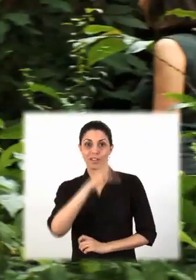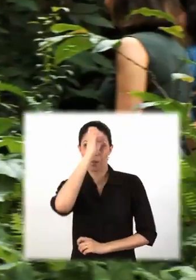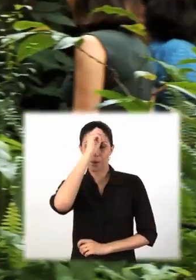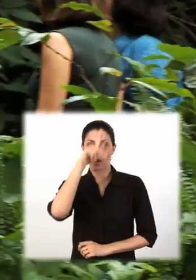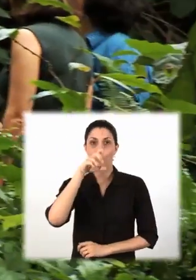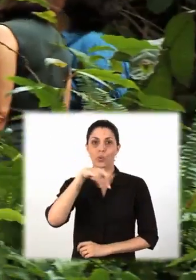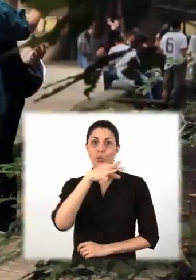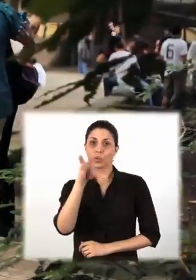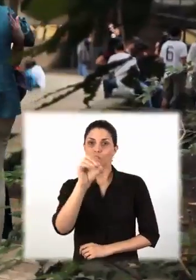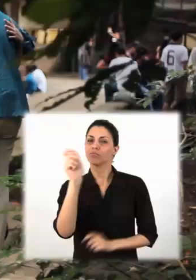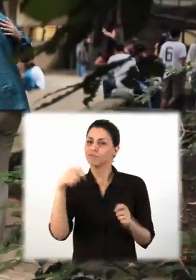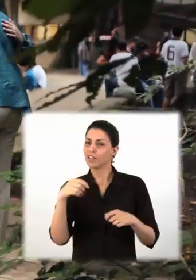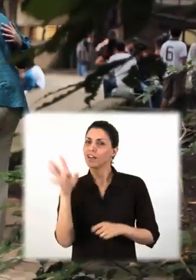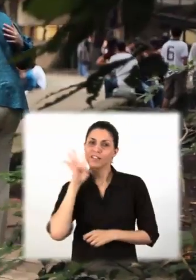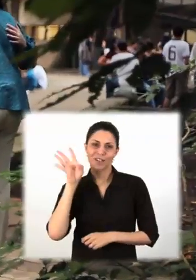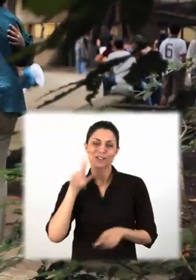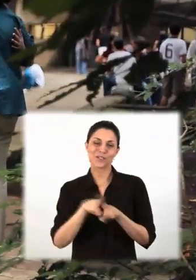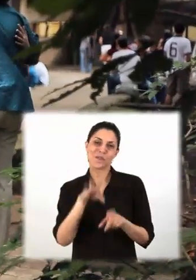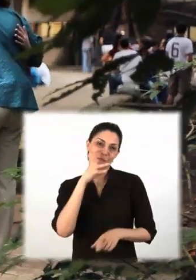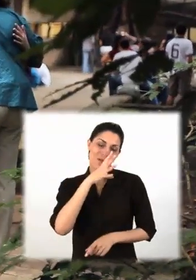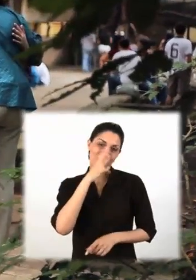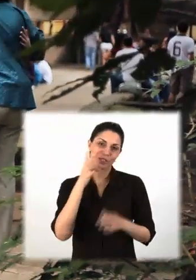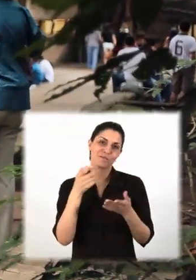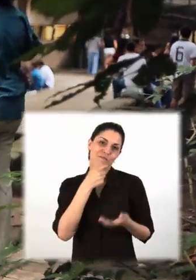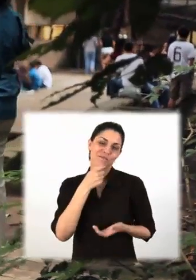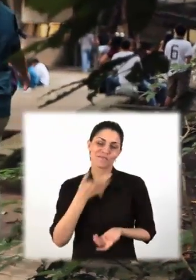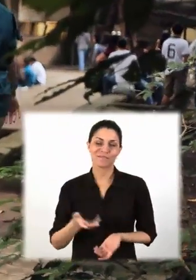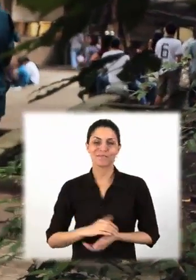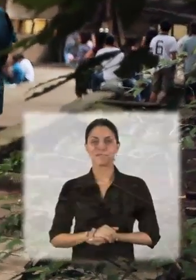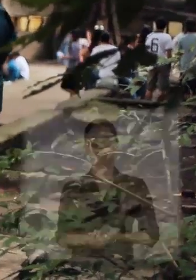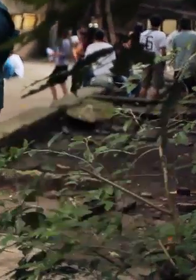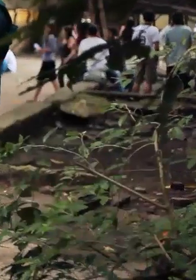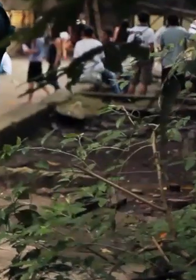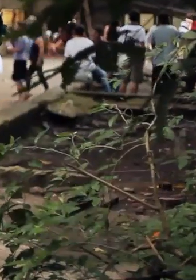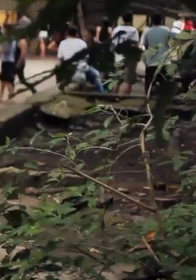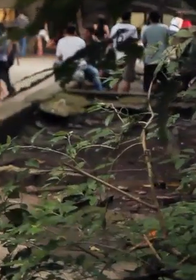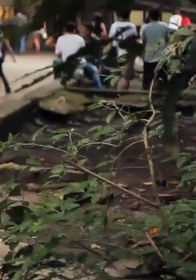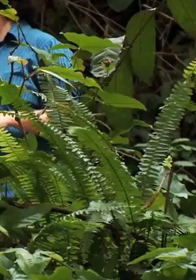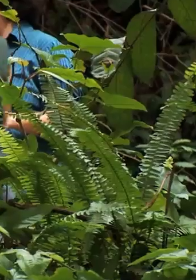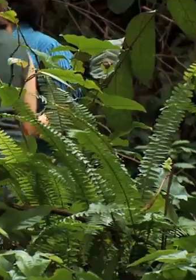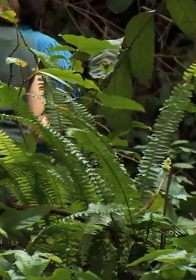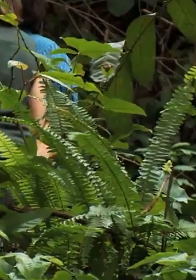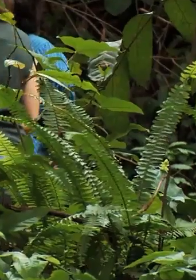ela que aprender pontuação pode ser tão divertido quanto assistir a uma comédia.